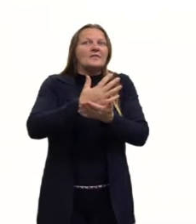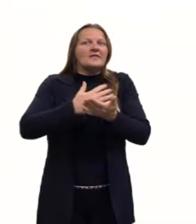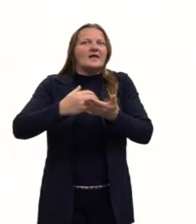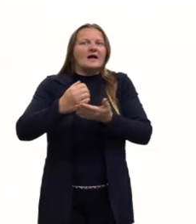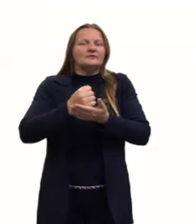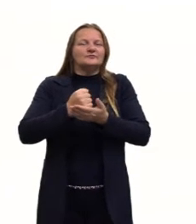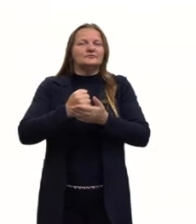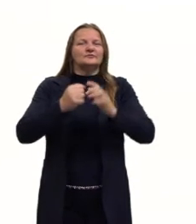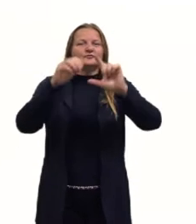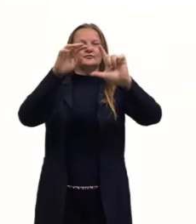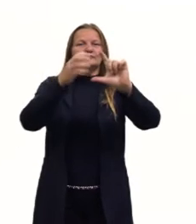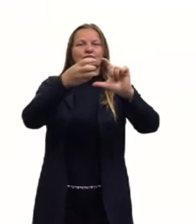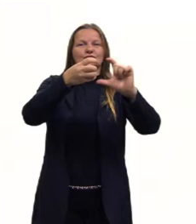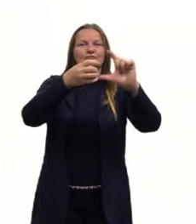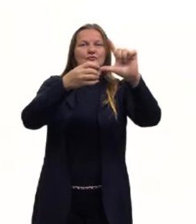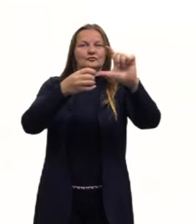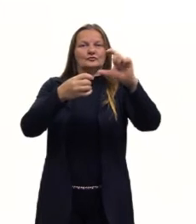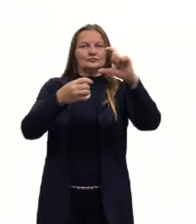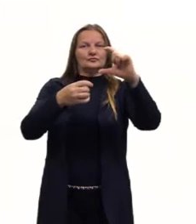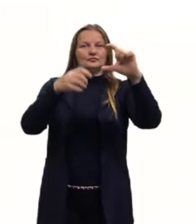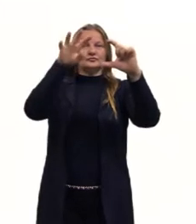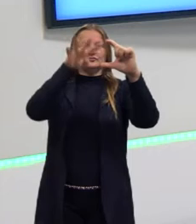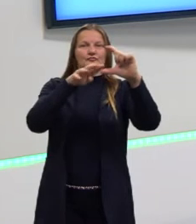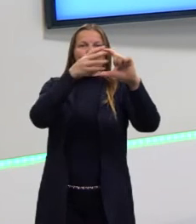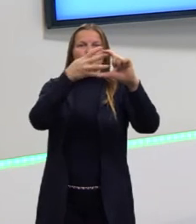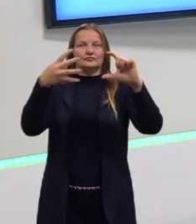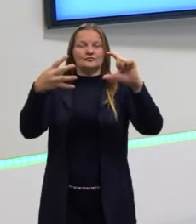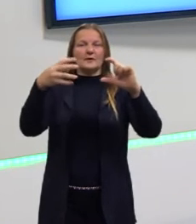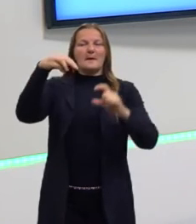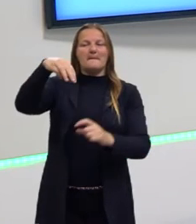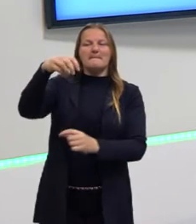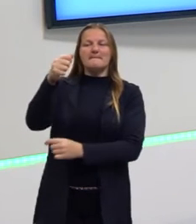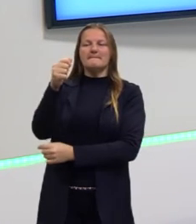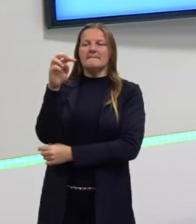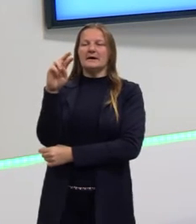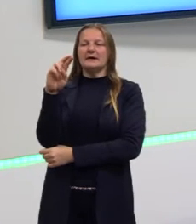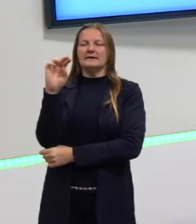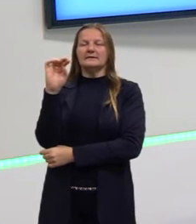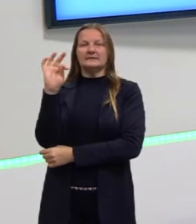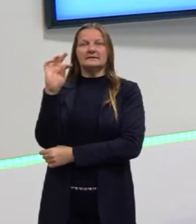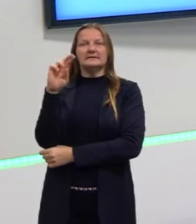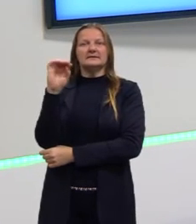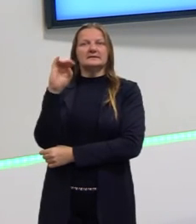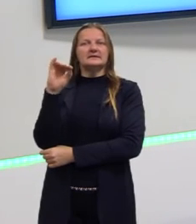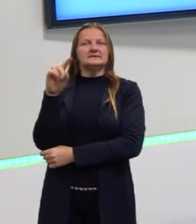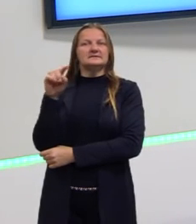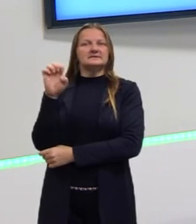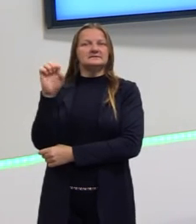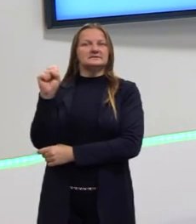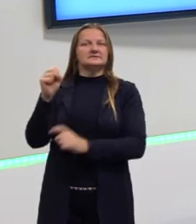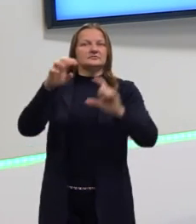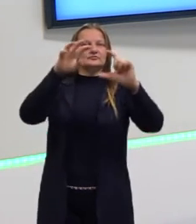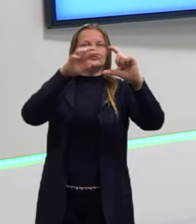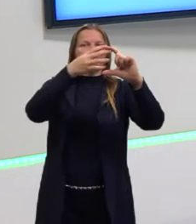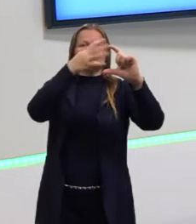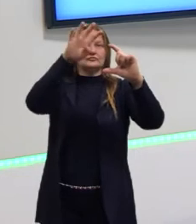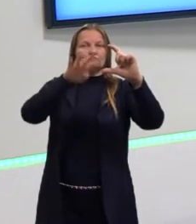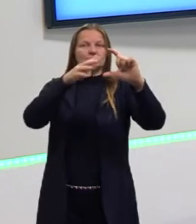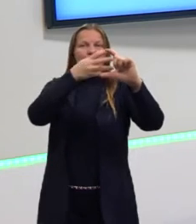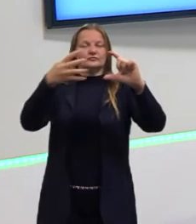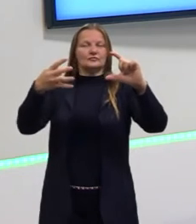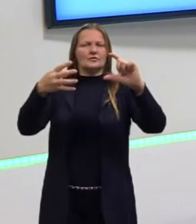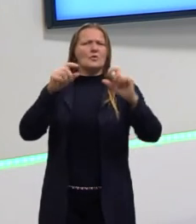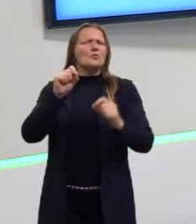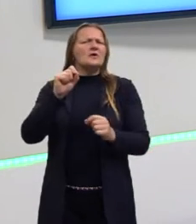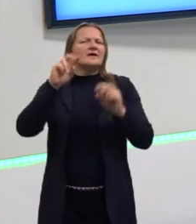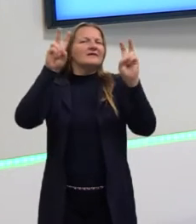identificar aí que vamos seguir um novo rumo né Na matemática vocês lembram né o termo ali